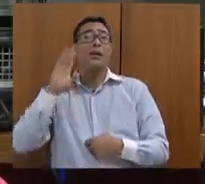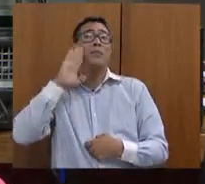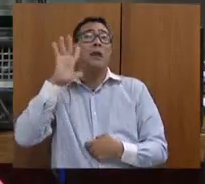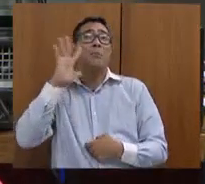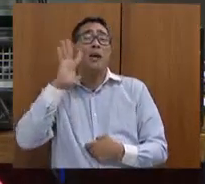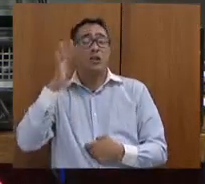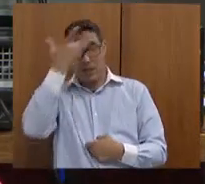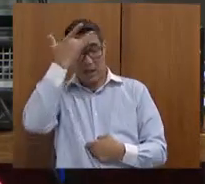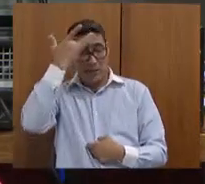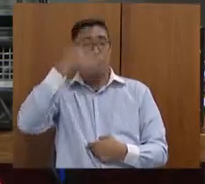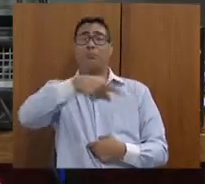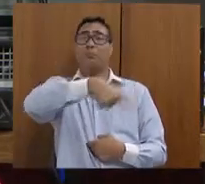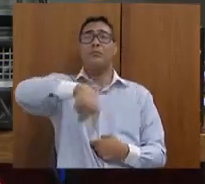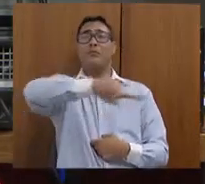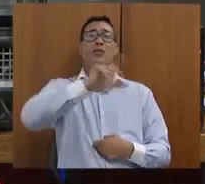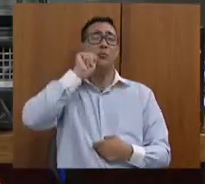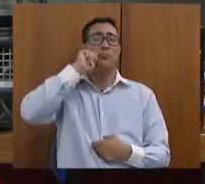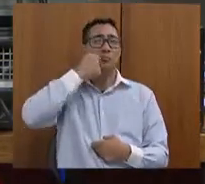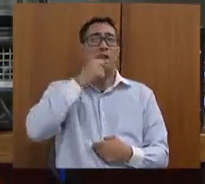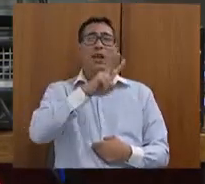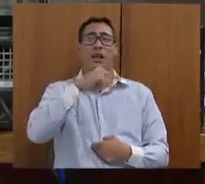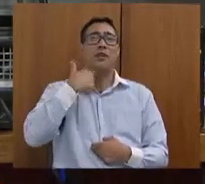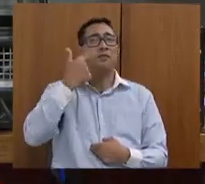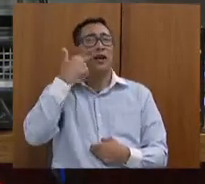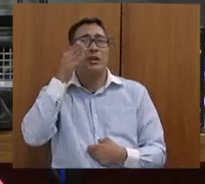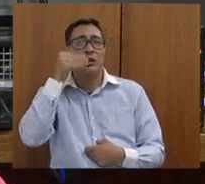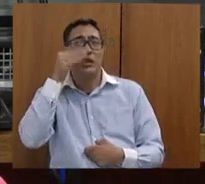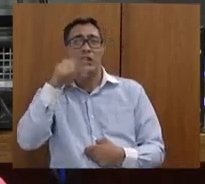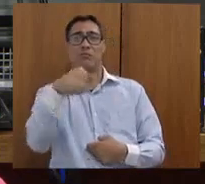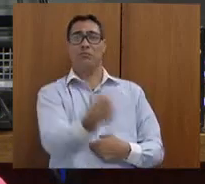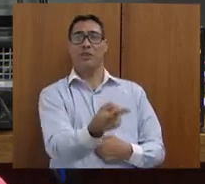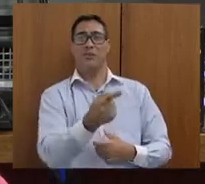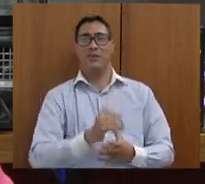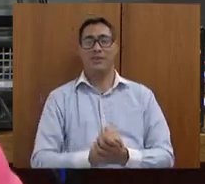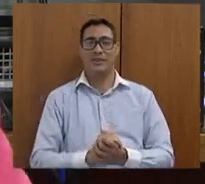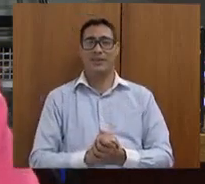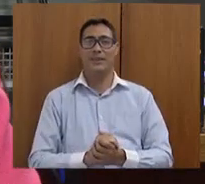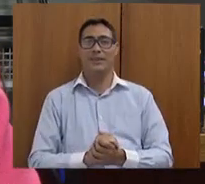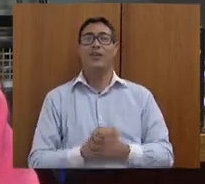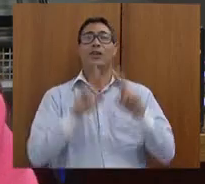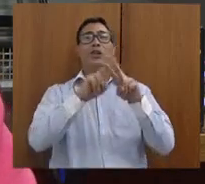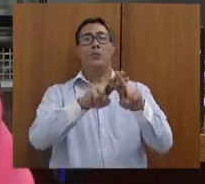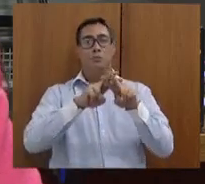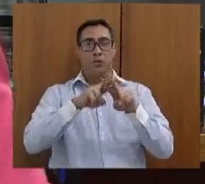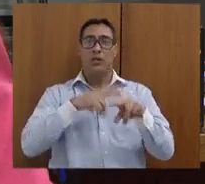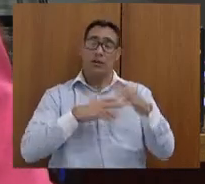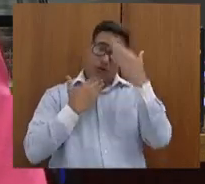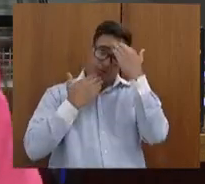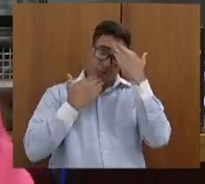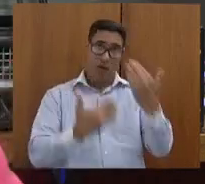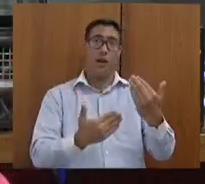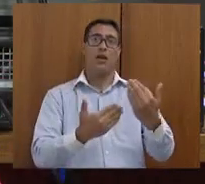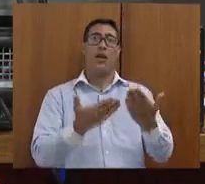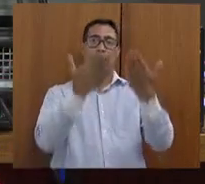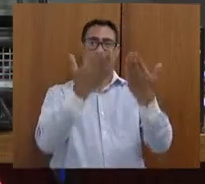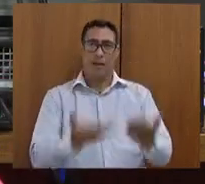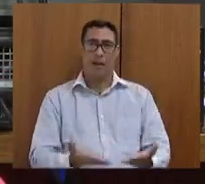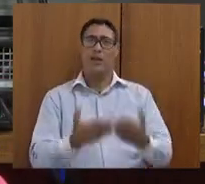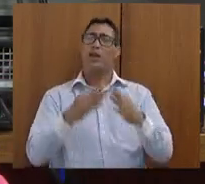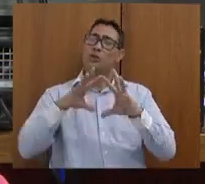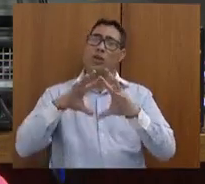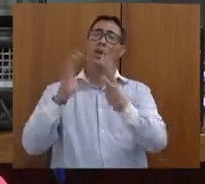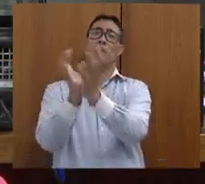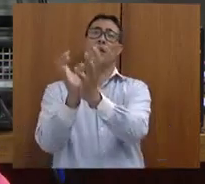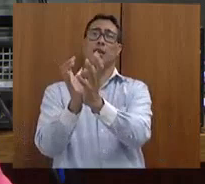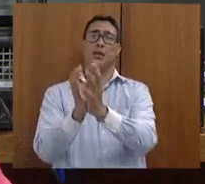para todas as pessoas negras que vão ter acesso a isso depois então eu agradeço ao secretário de Estado de Educação agradeço a toda